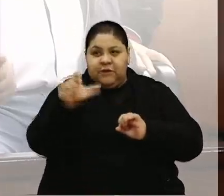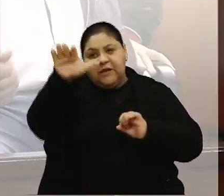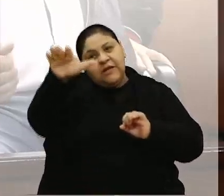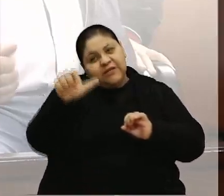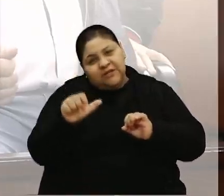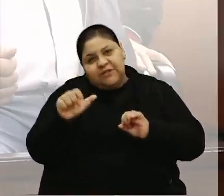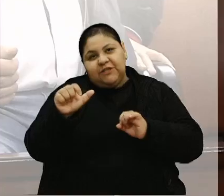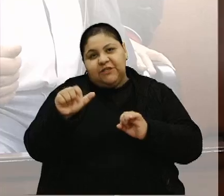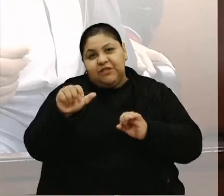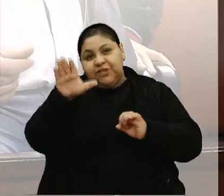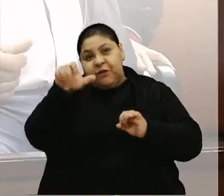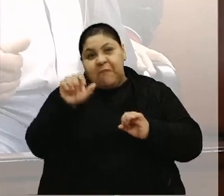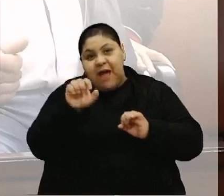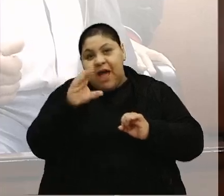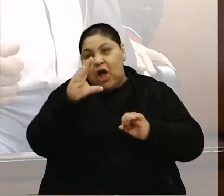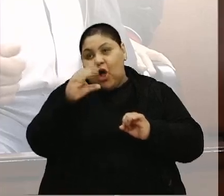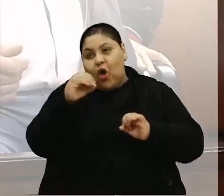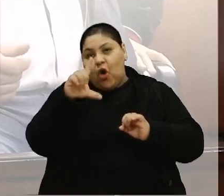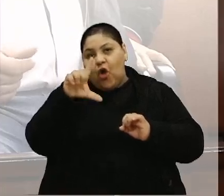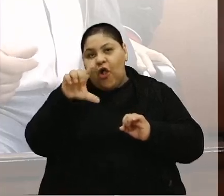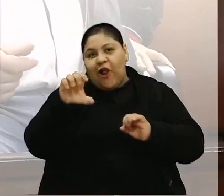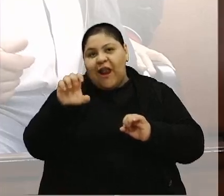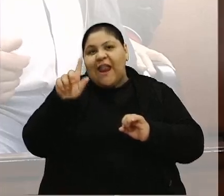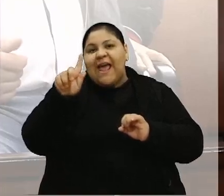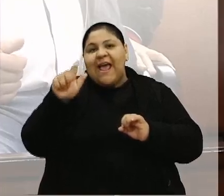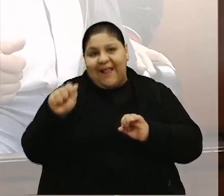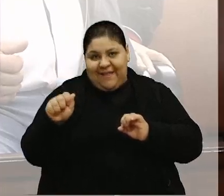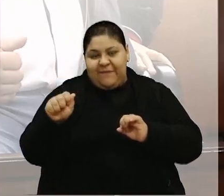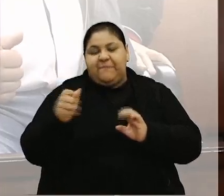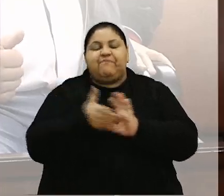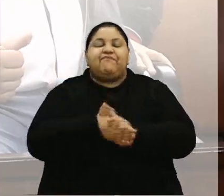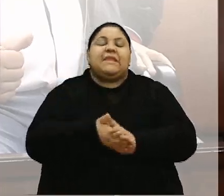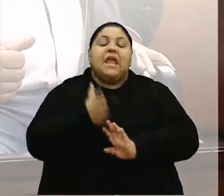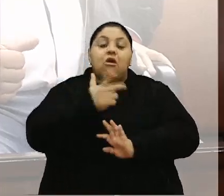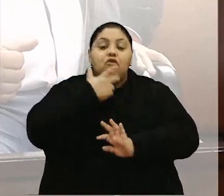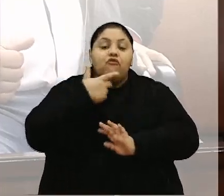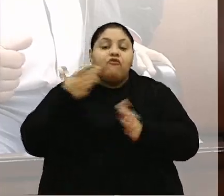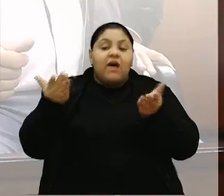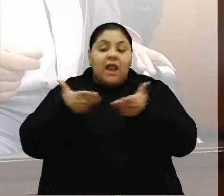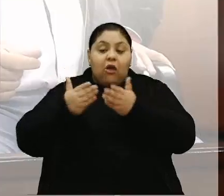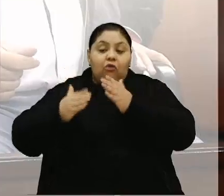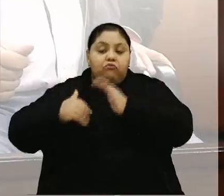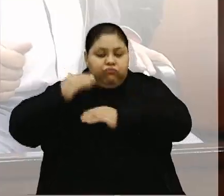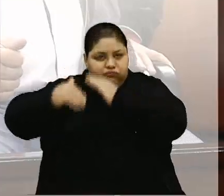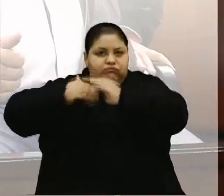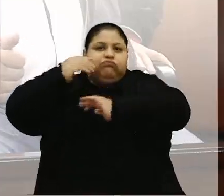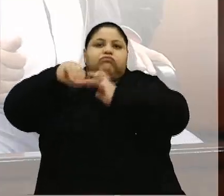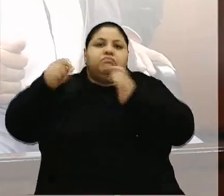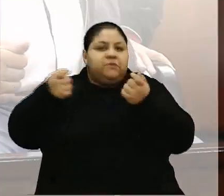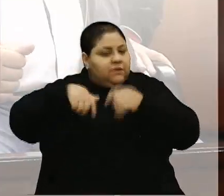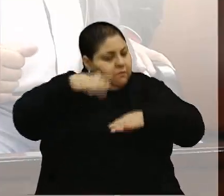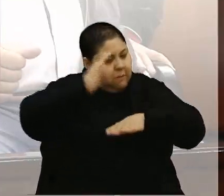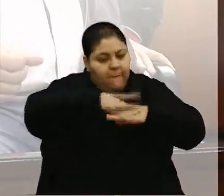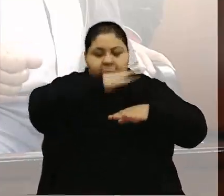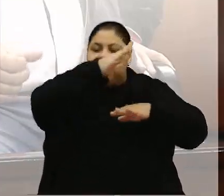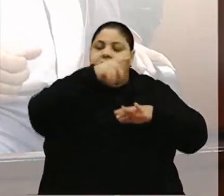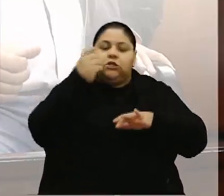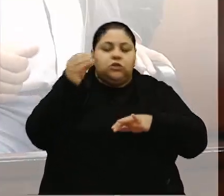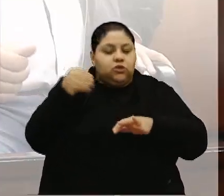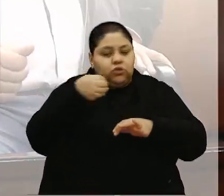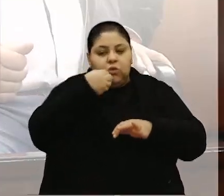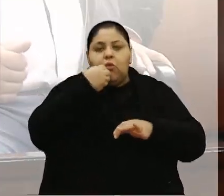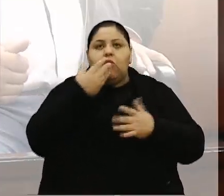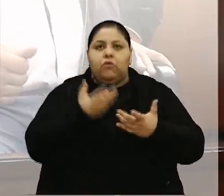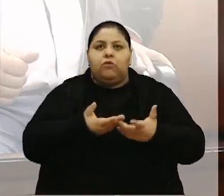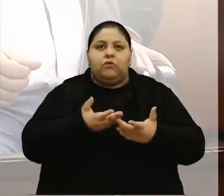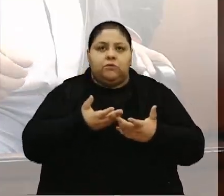colega. Mas eu volto a falar dos avanços que nós já tivemos. Precisamos avançar muito mais, é claro que